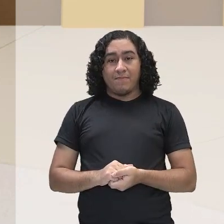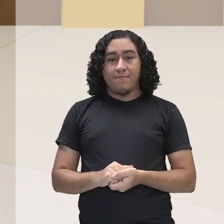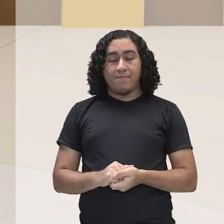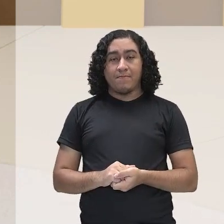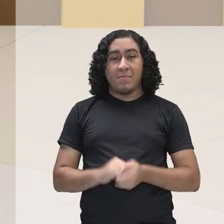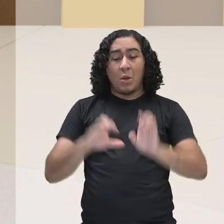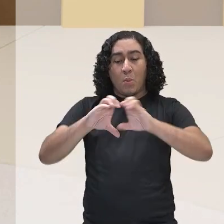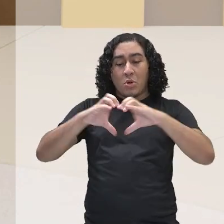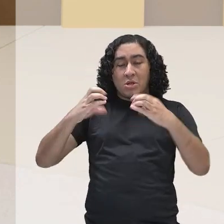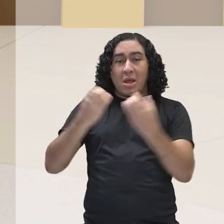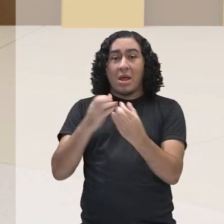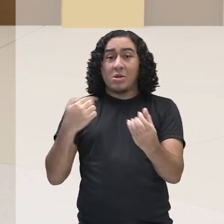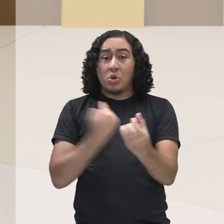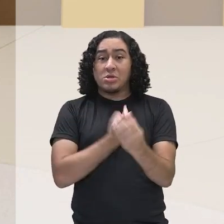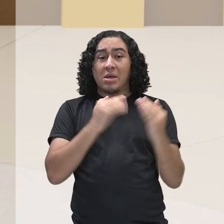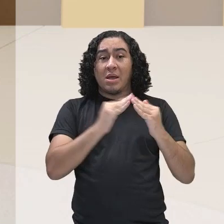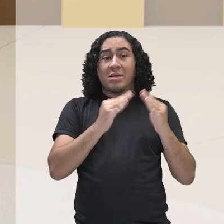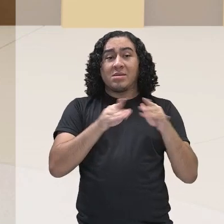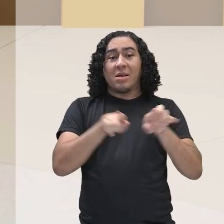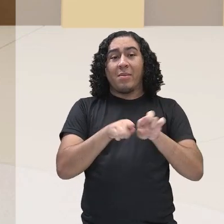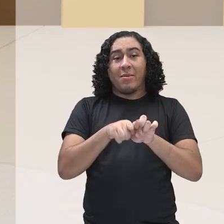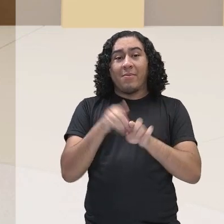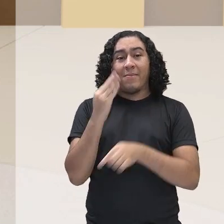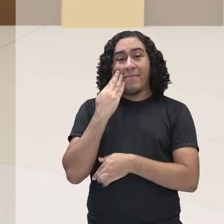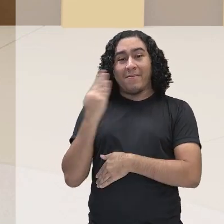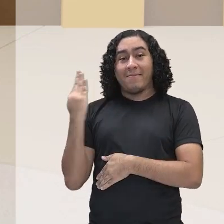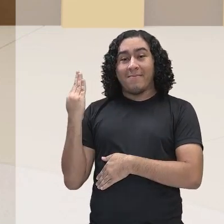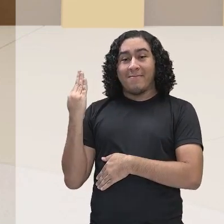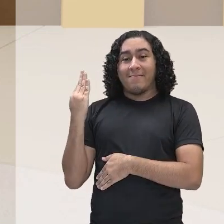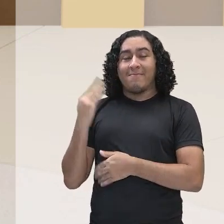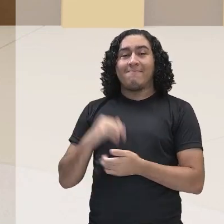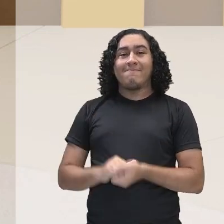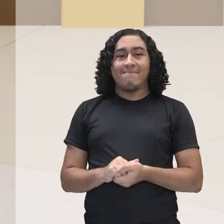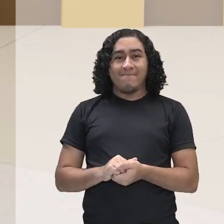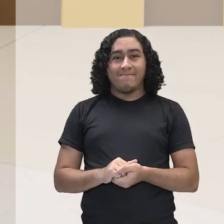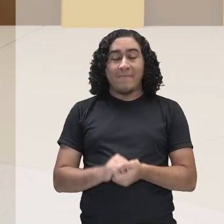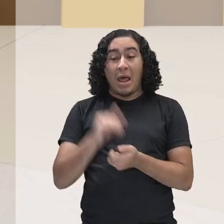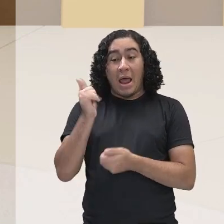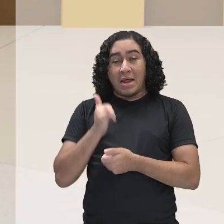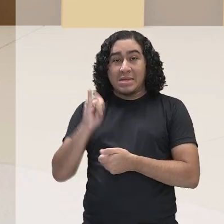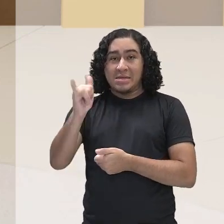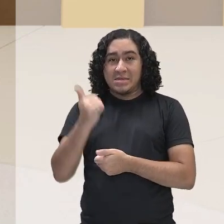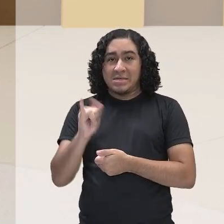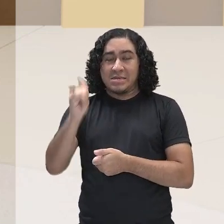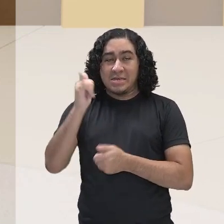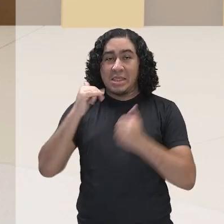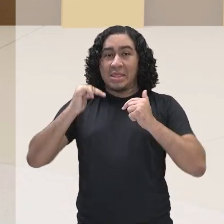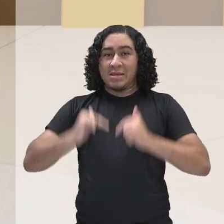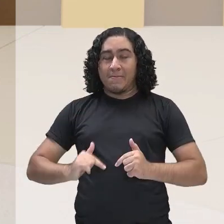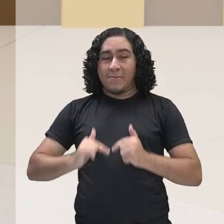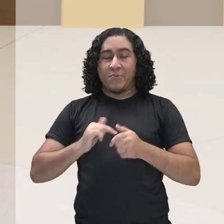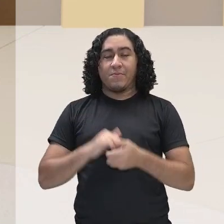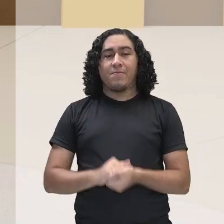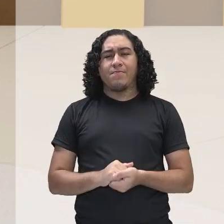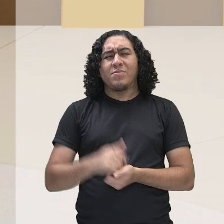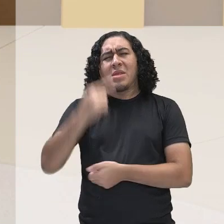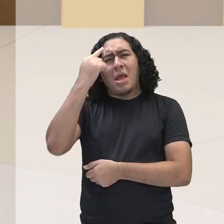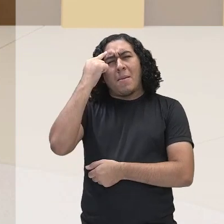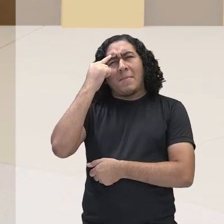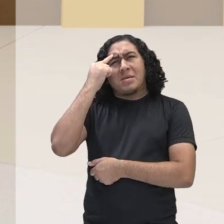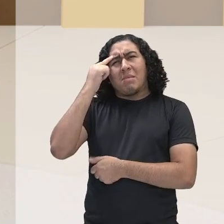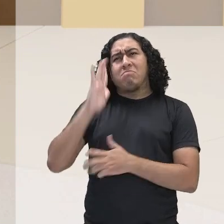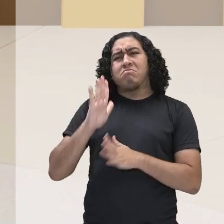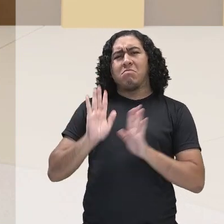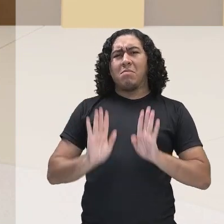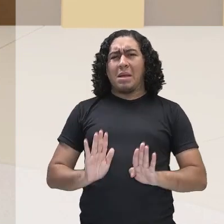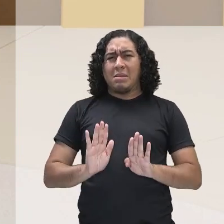na casa da gente, é essa que aparece aqui, olha só, a energia renovável. E aí você pode estar pensando assim, poxa, professor,